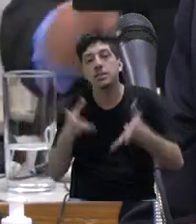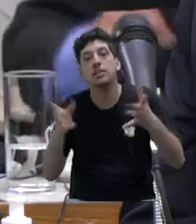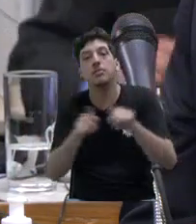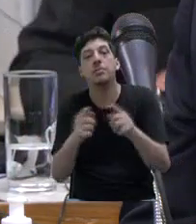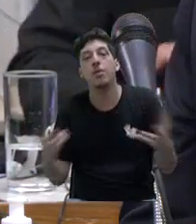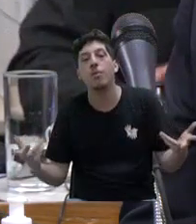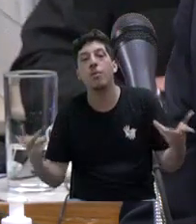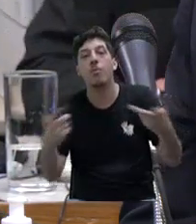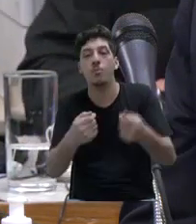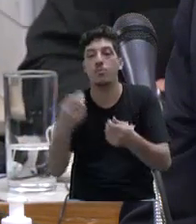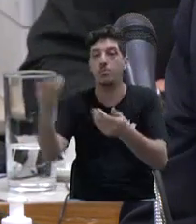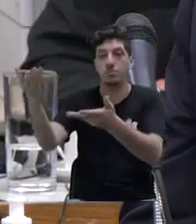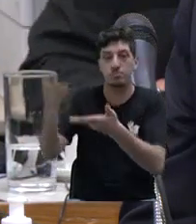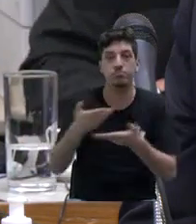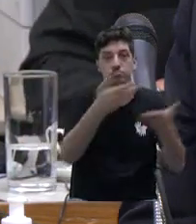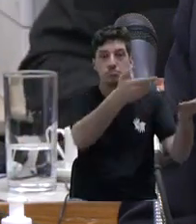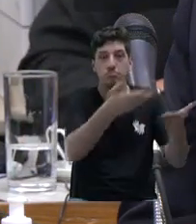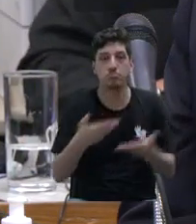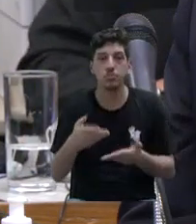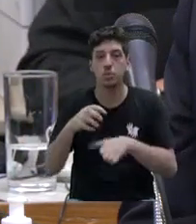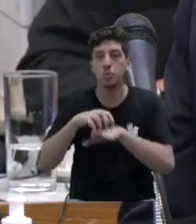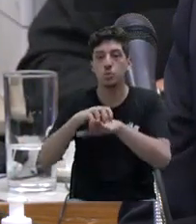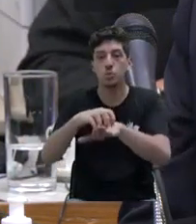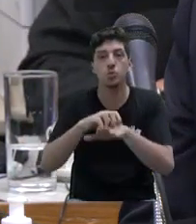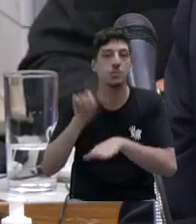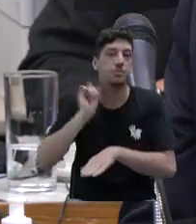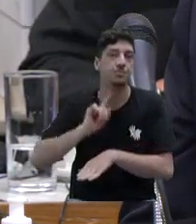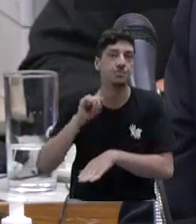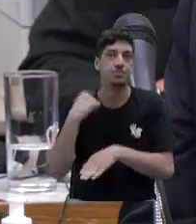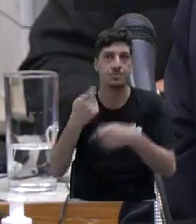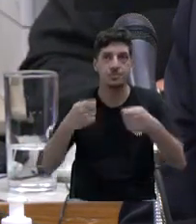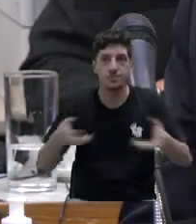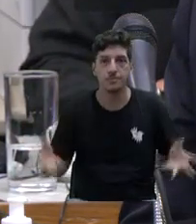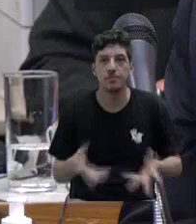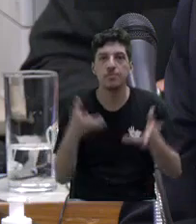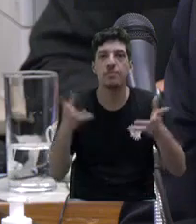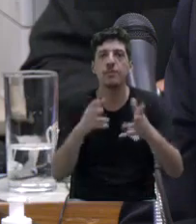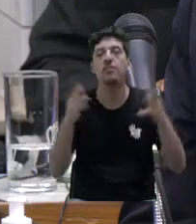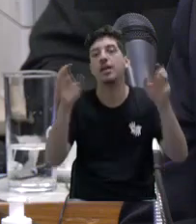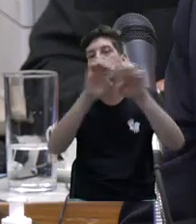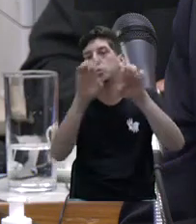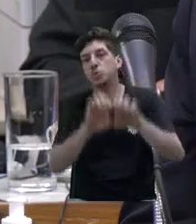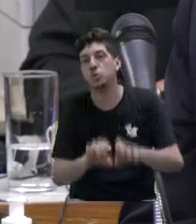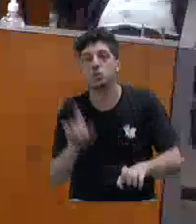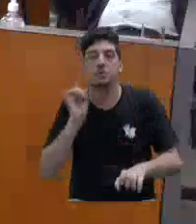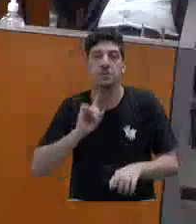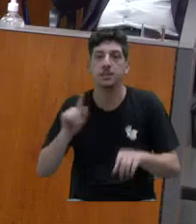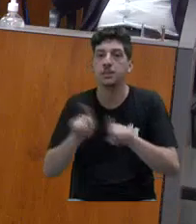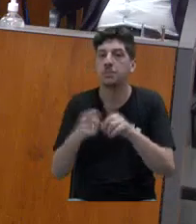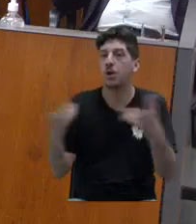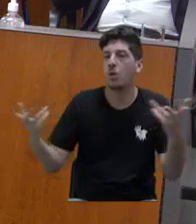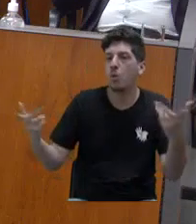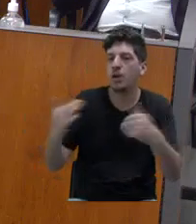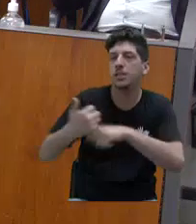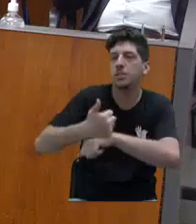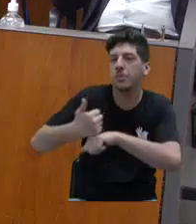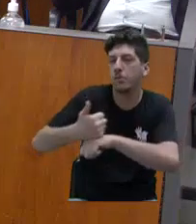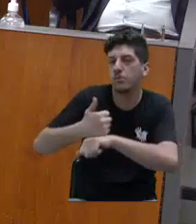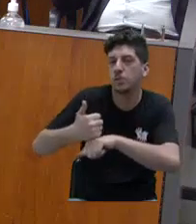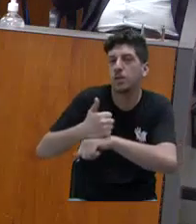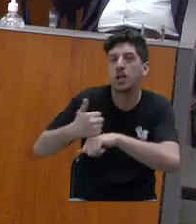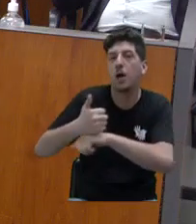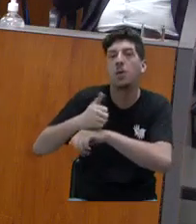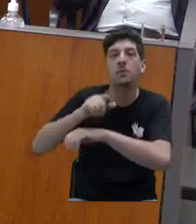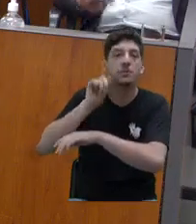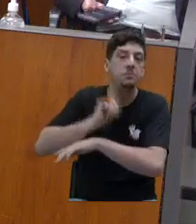recepção turística do município. Nós precisamos incentivar a infraestrutura, a qualificação de agentes do município para receber os